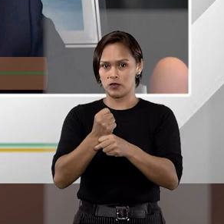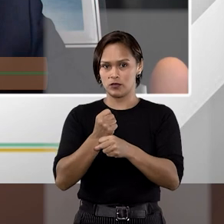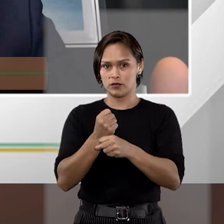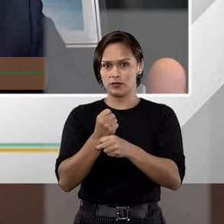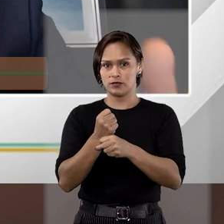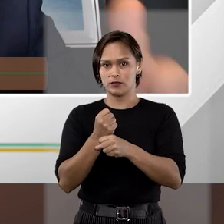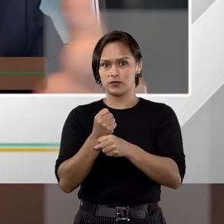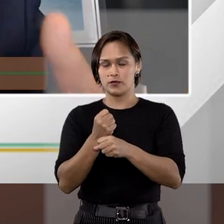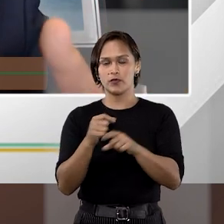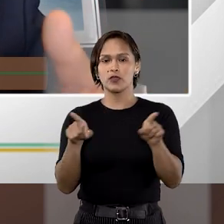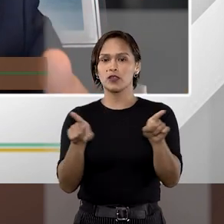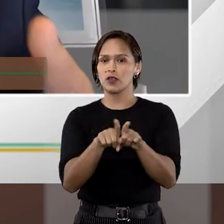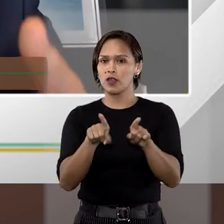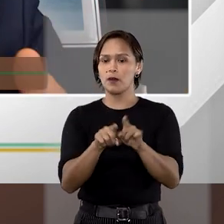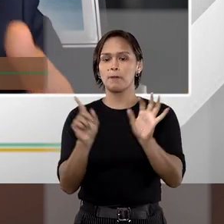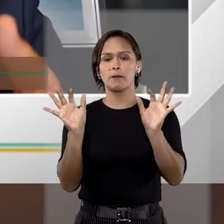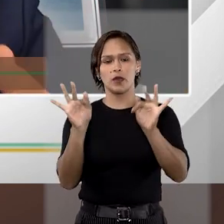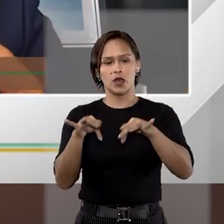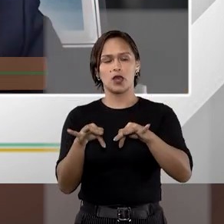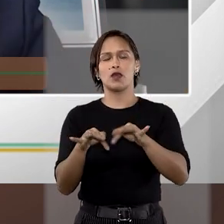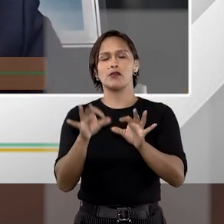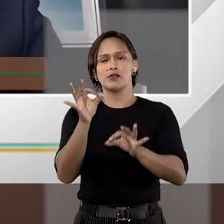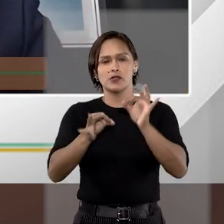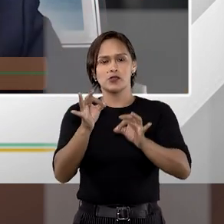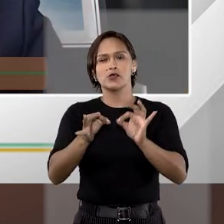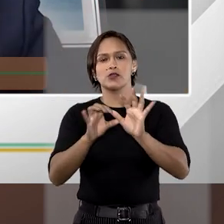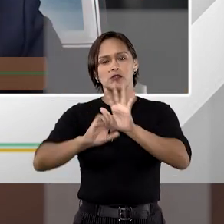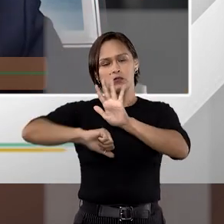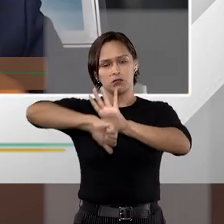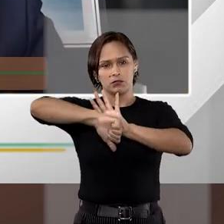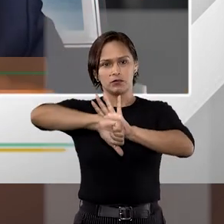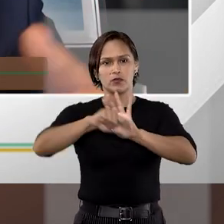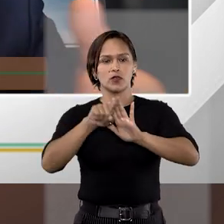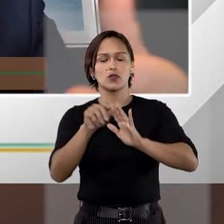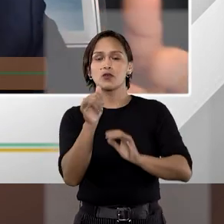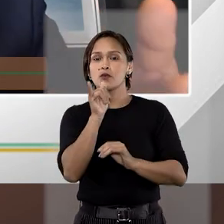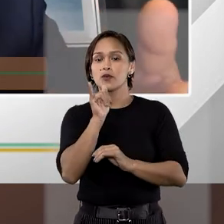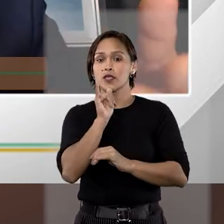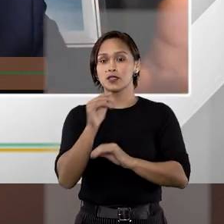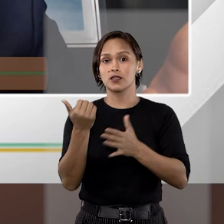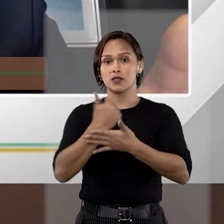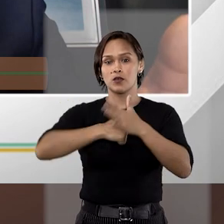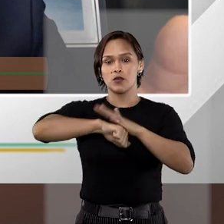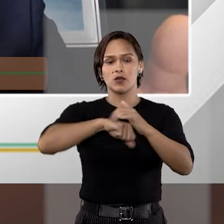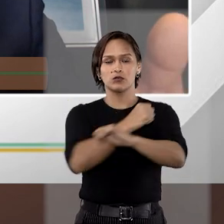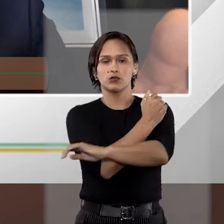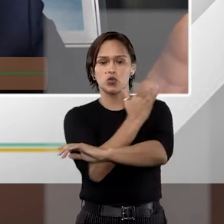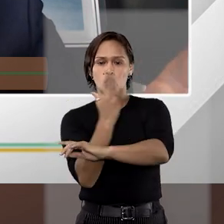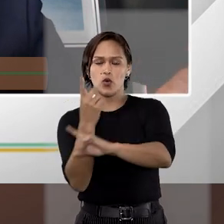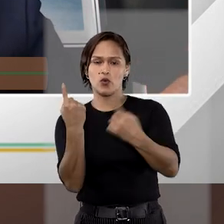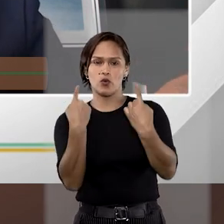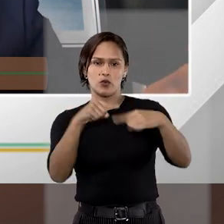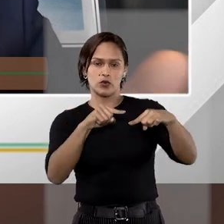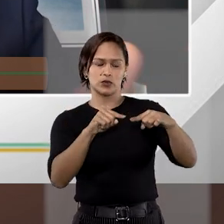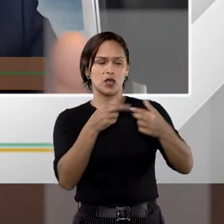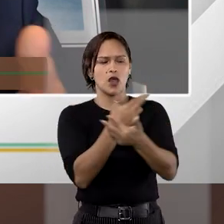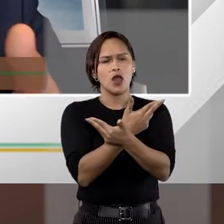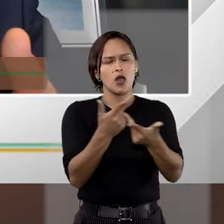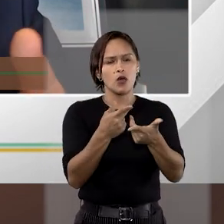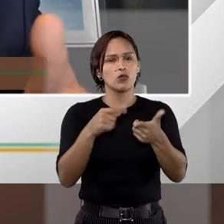anos também é de Jesus é um exemplo são os crimes ambientais